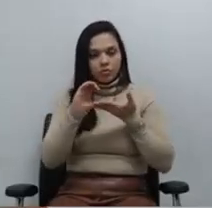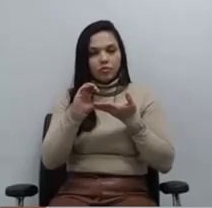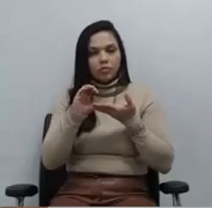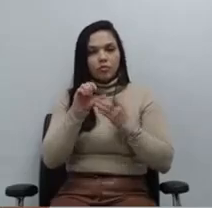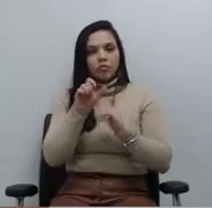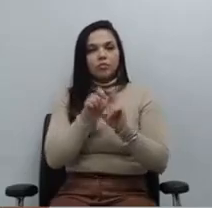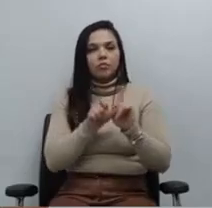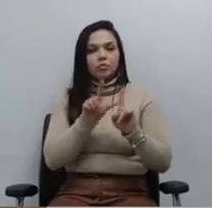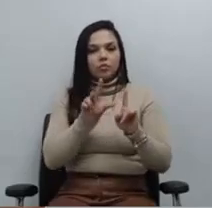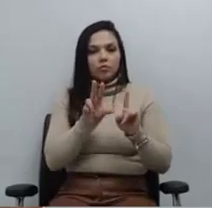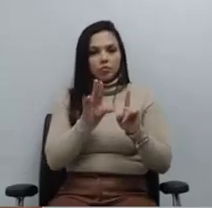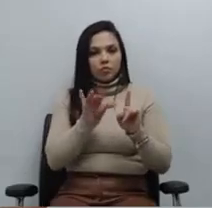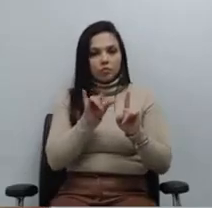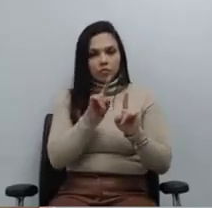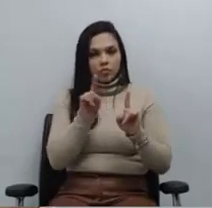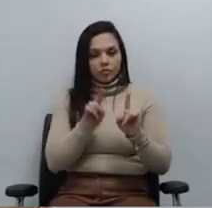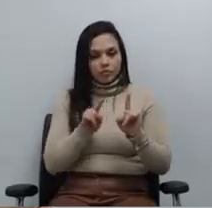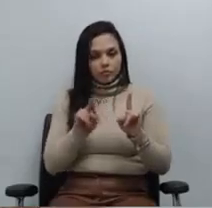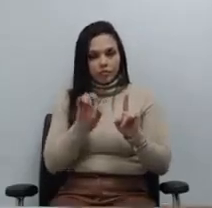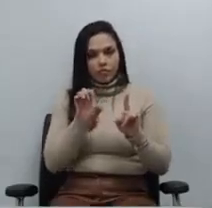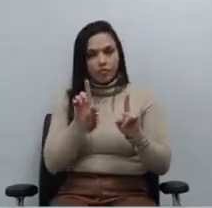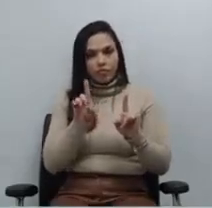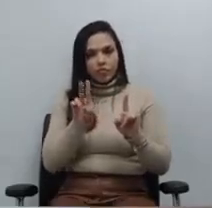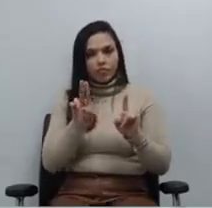de Toledo Coelho.